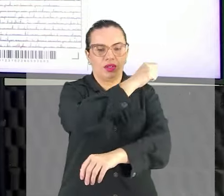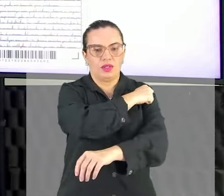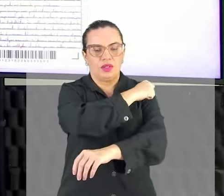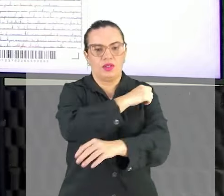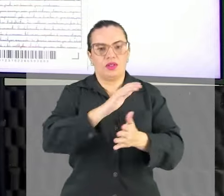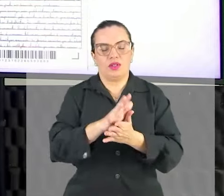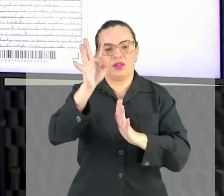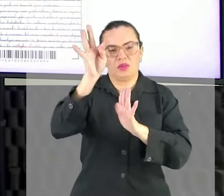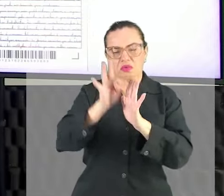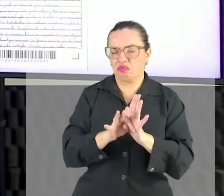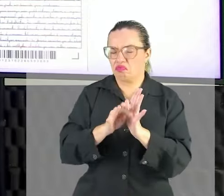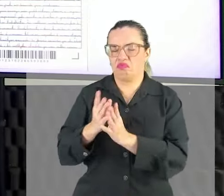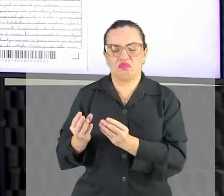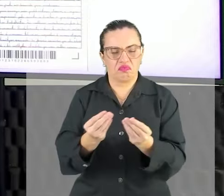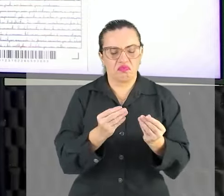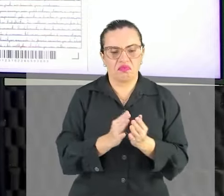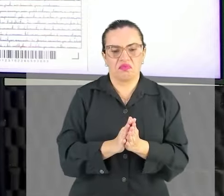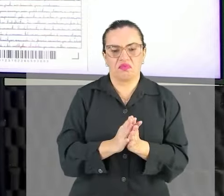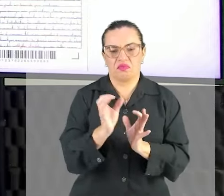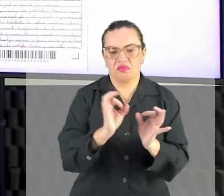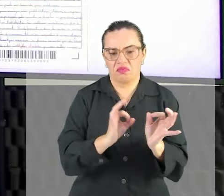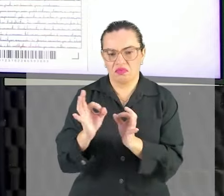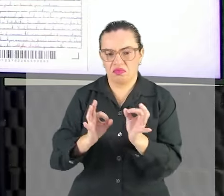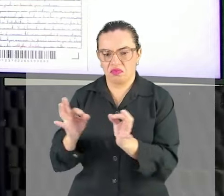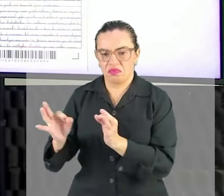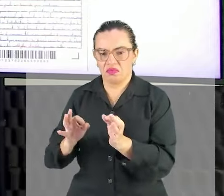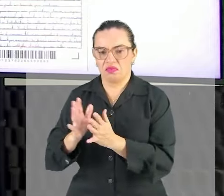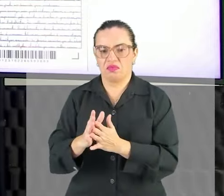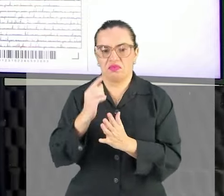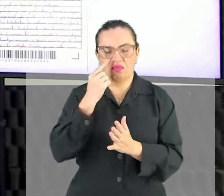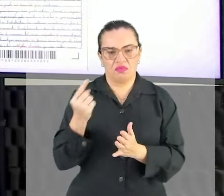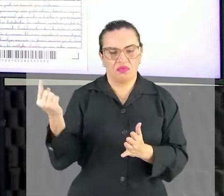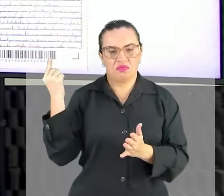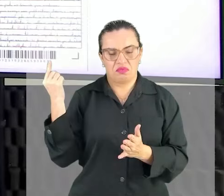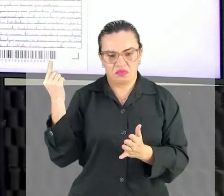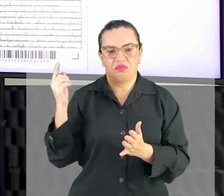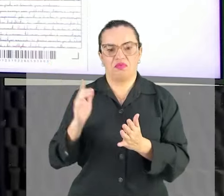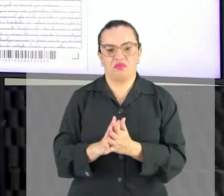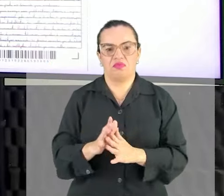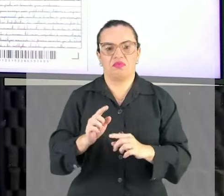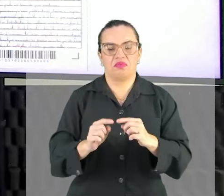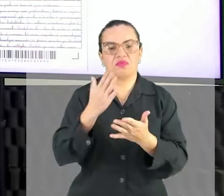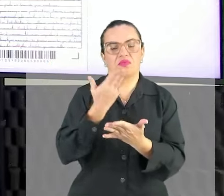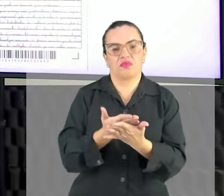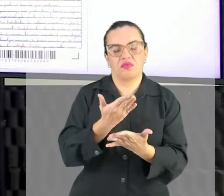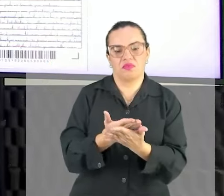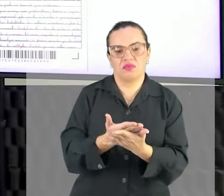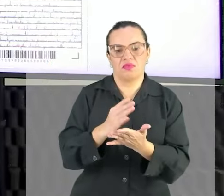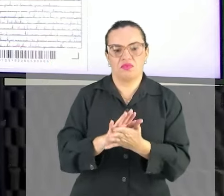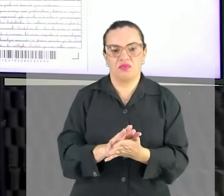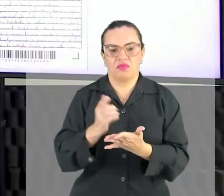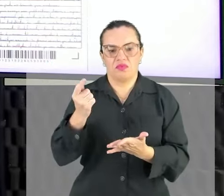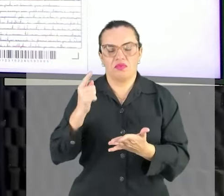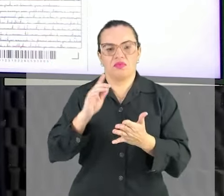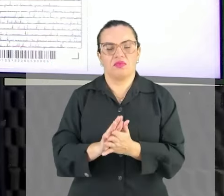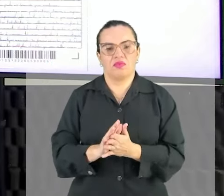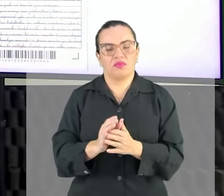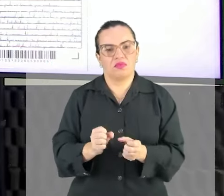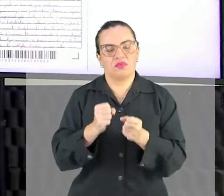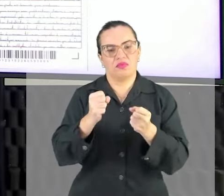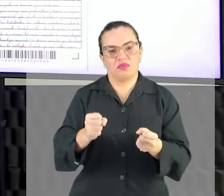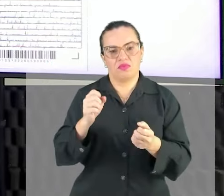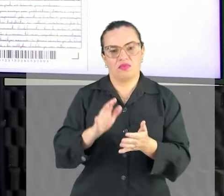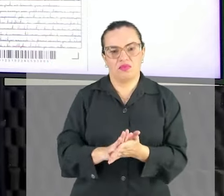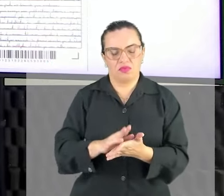texto muito organizado. Se você observar bem aí no seu material, você vai perceber o alto grau